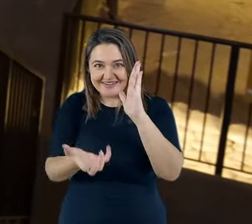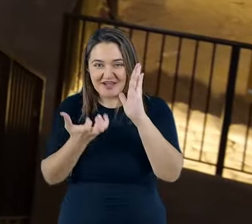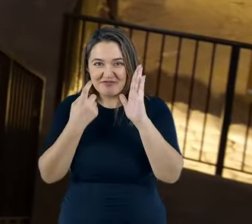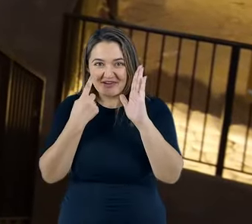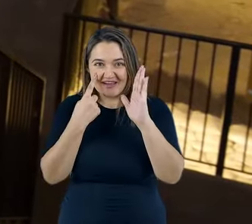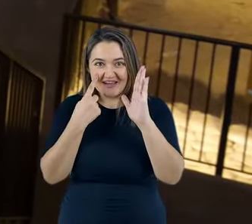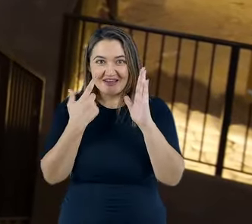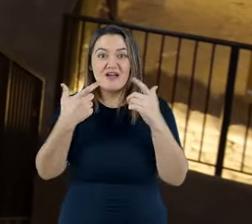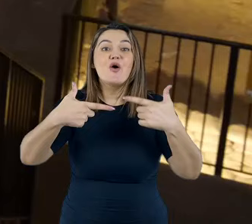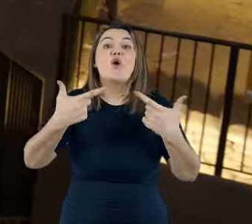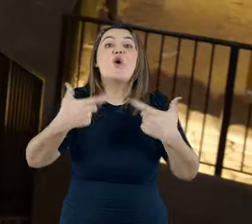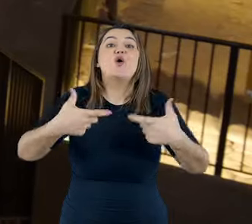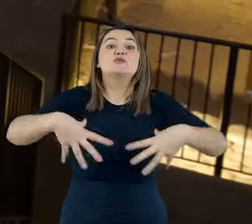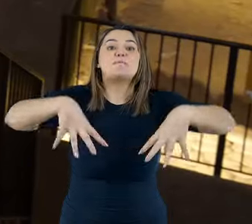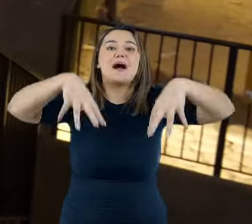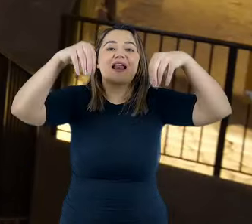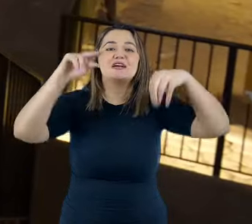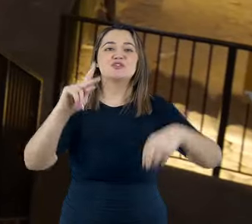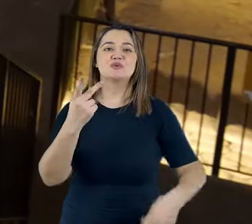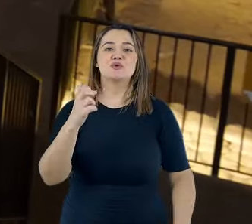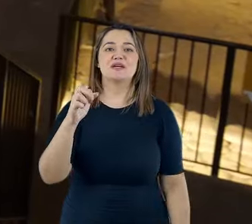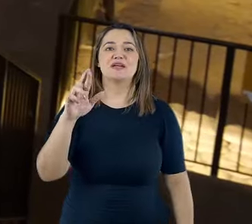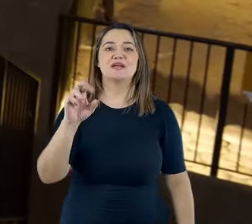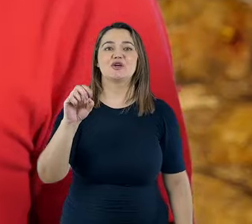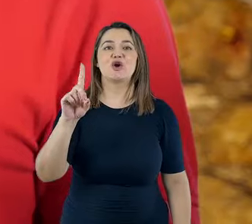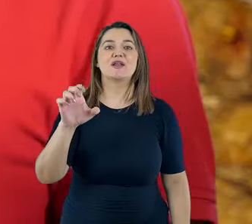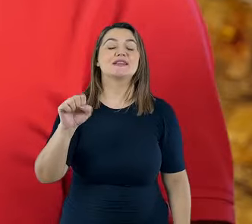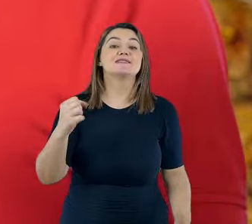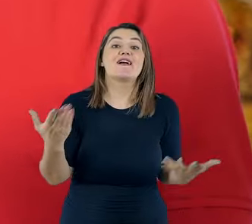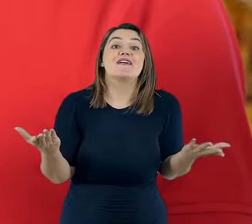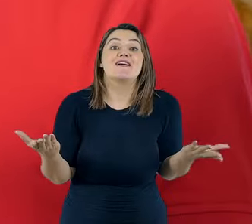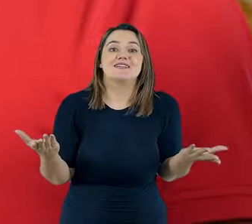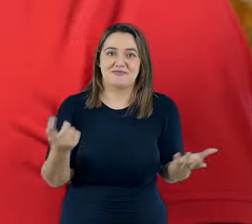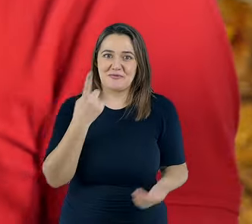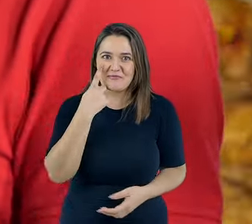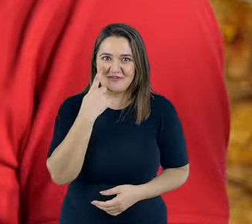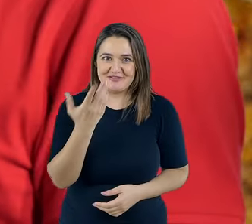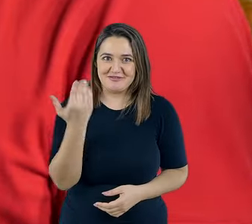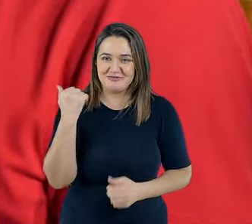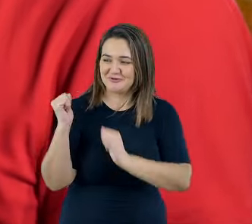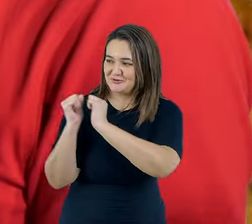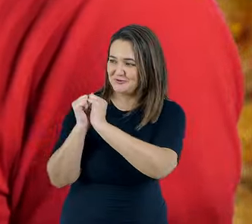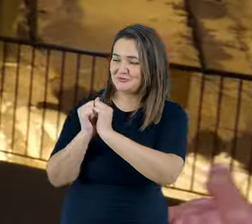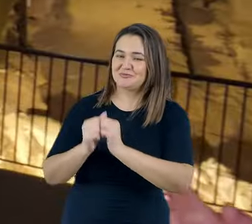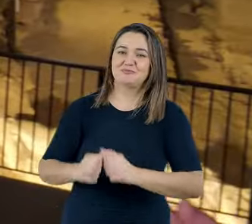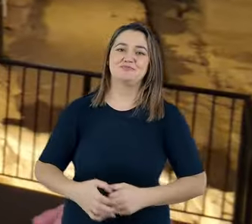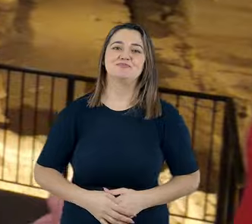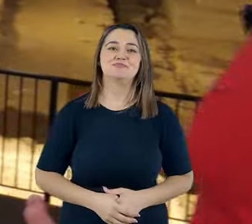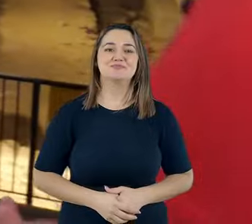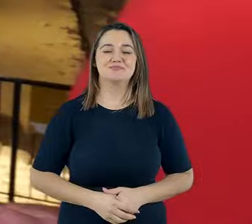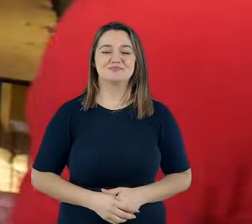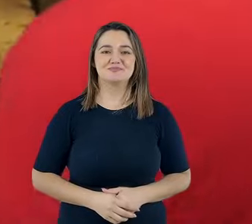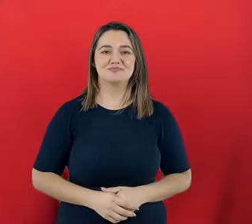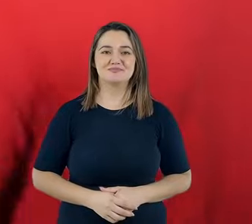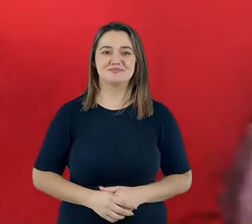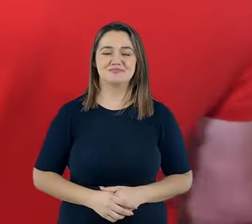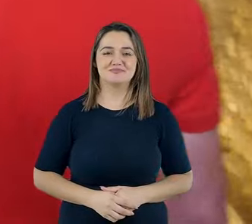otomanos e o Palácio de Herodes. Vamos começar a vê-lo hoje, então, tá bem? Professor, vamos ver o Palácio de Herodes? Vamos descer no túnel do tempo. Vamos lá.